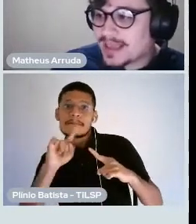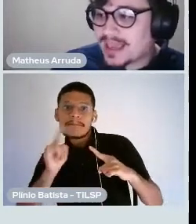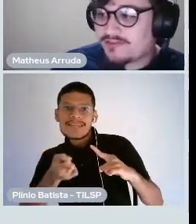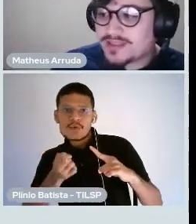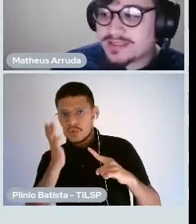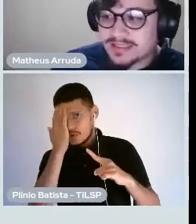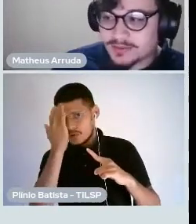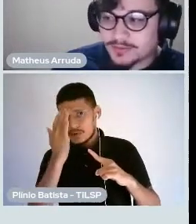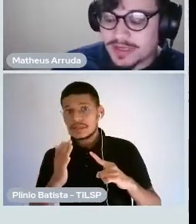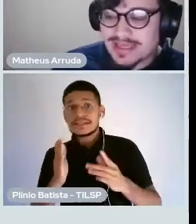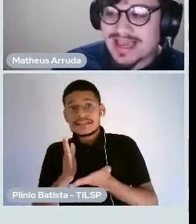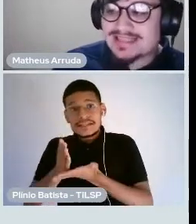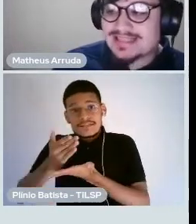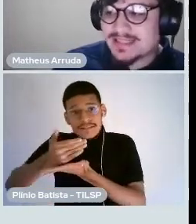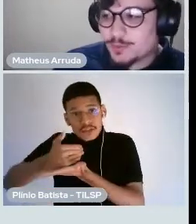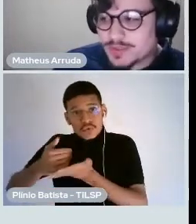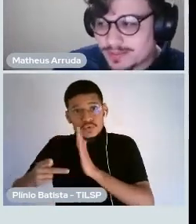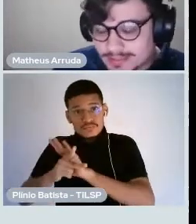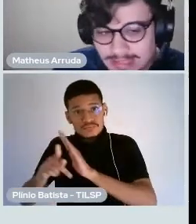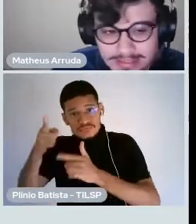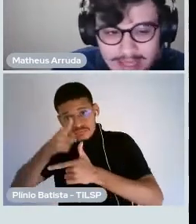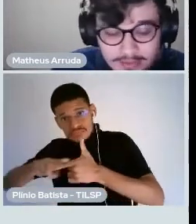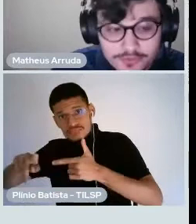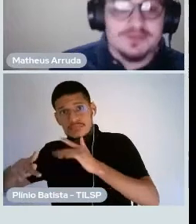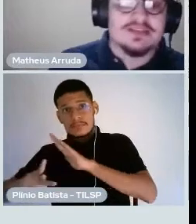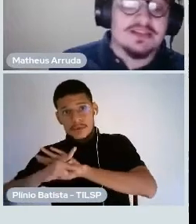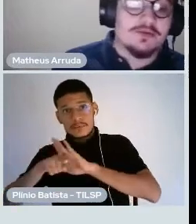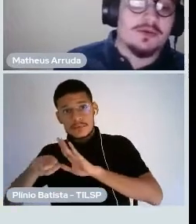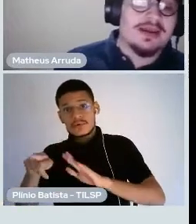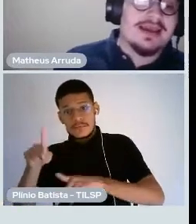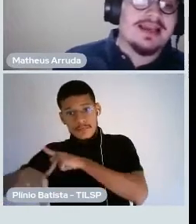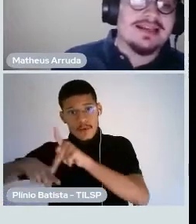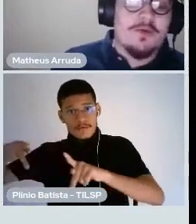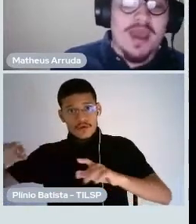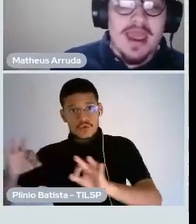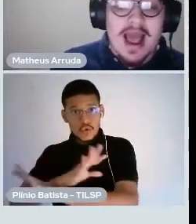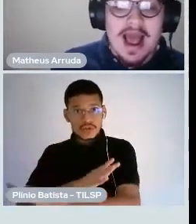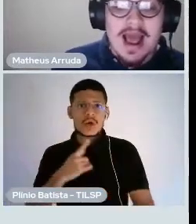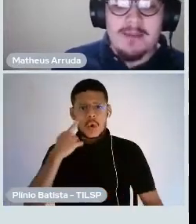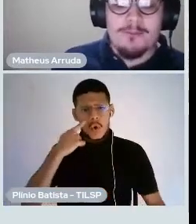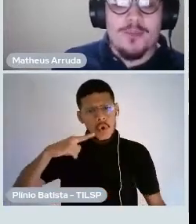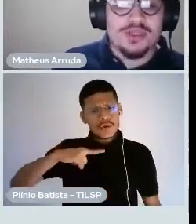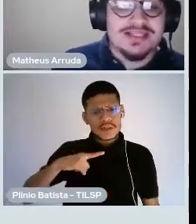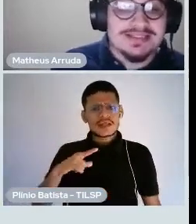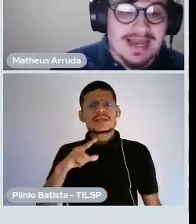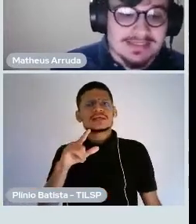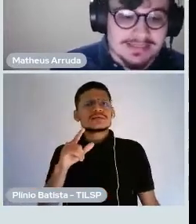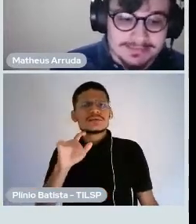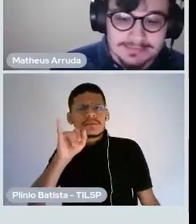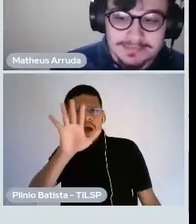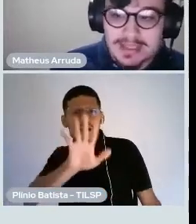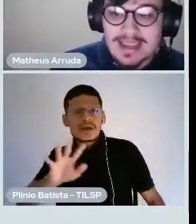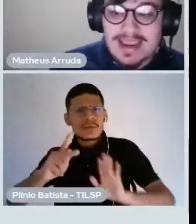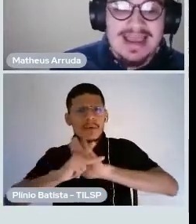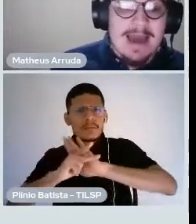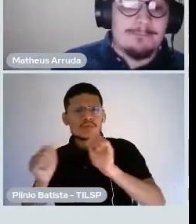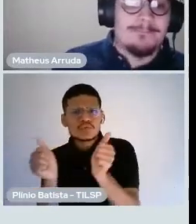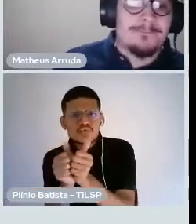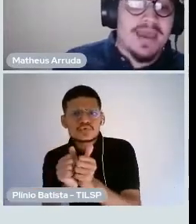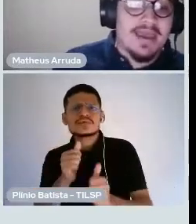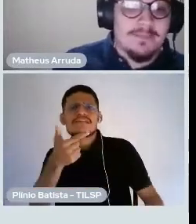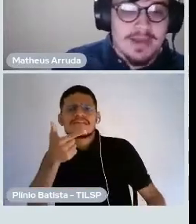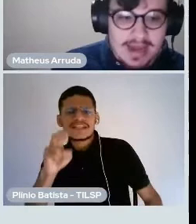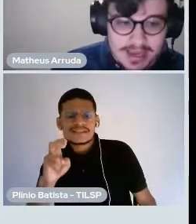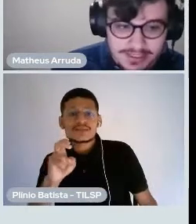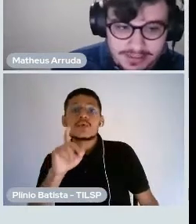esse exemplo aqui que é 25. E esse símbolozinho que está do lado do 25, ele não é a porcentagem, ele é